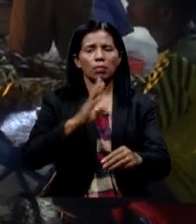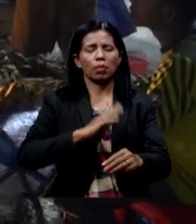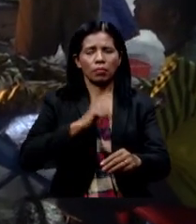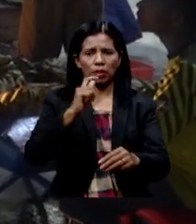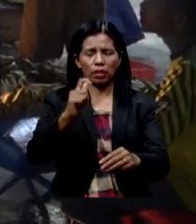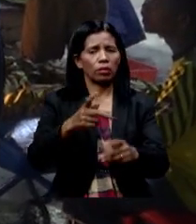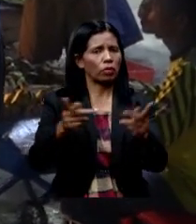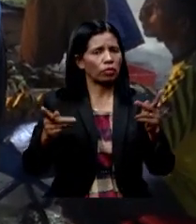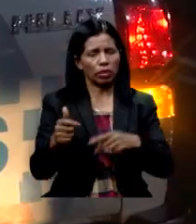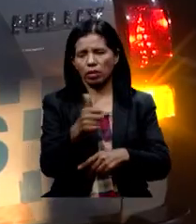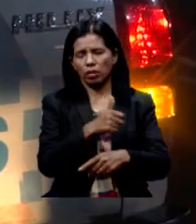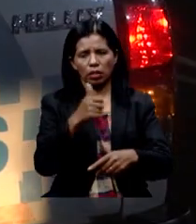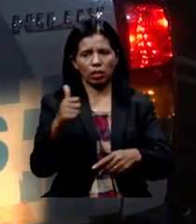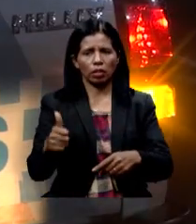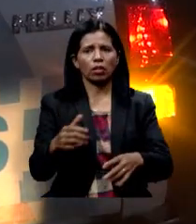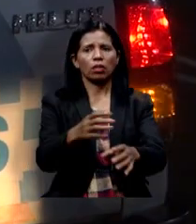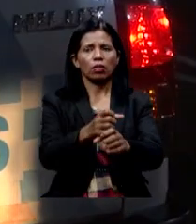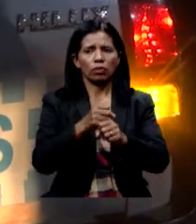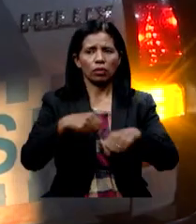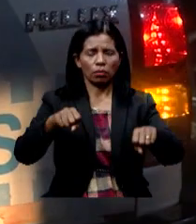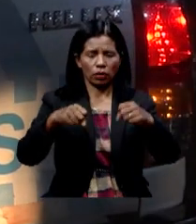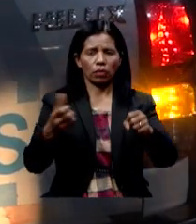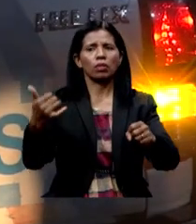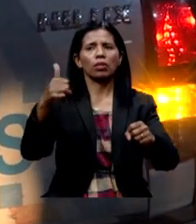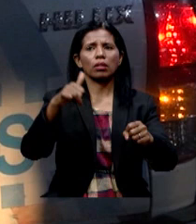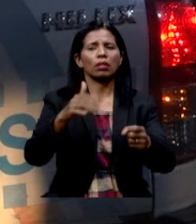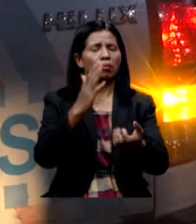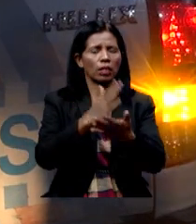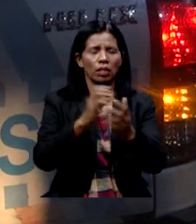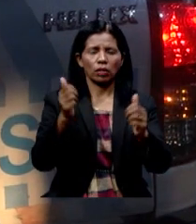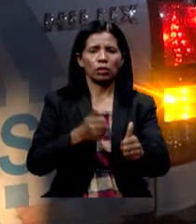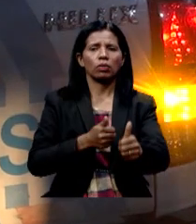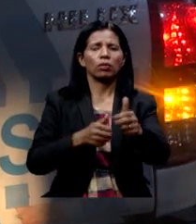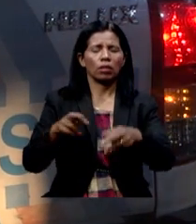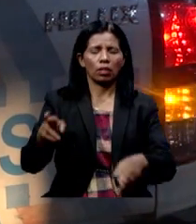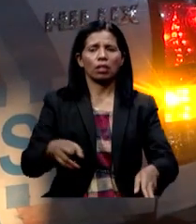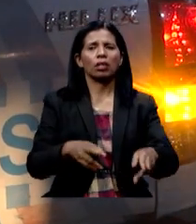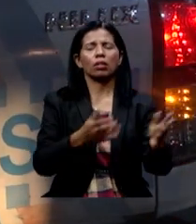no Fatin Cercelo, consegue a foto motorizar a Sira Nebe, para la tua regra, Rori Lori,